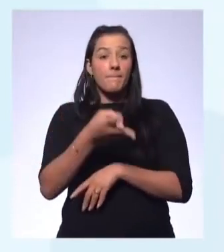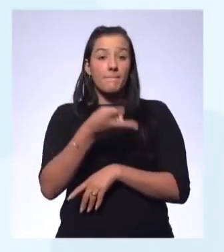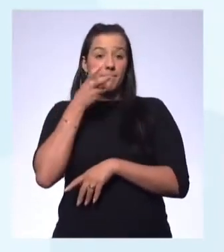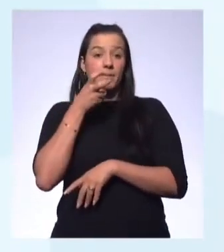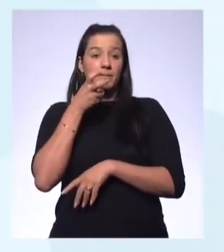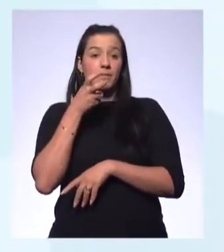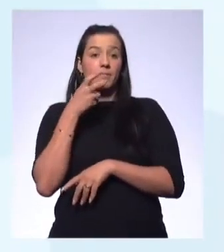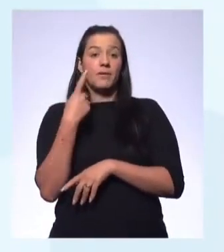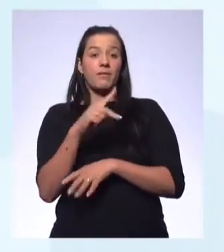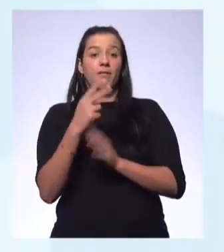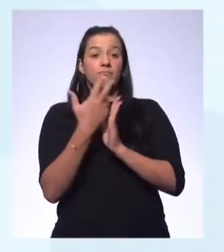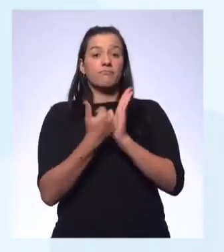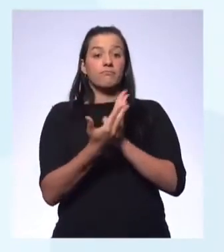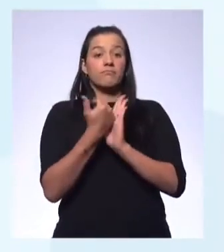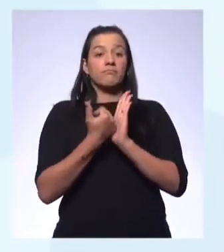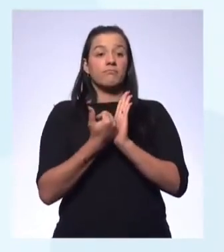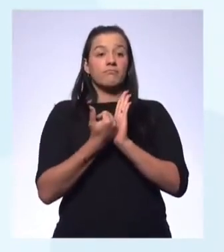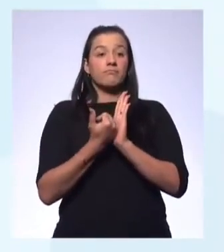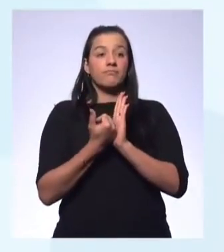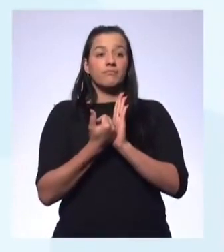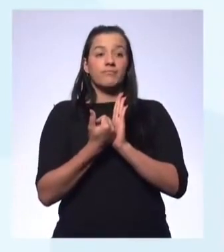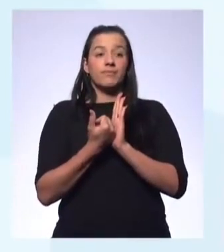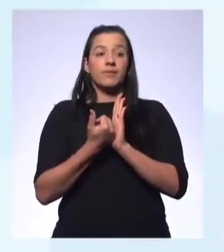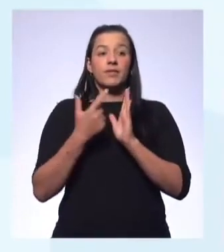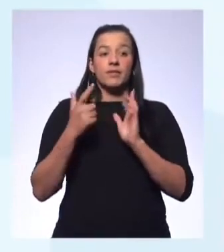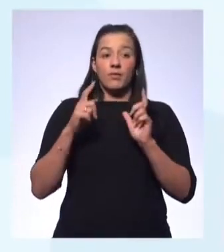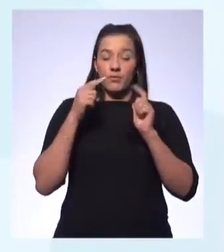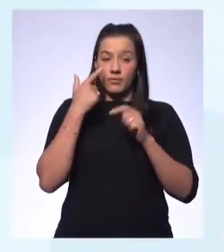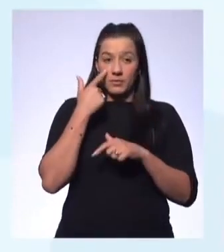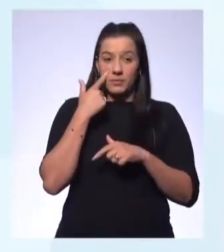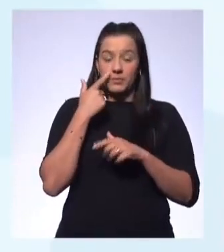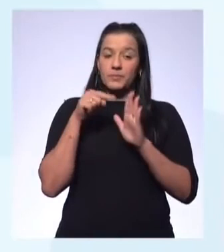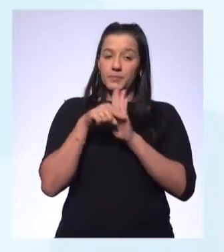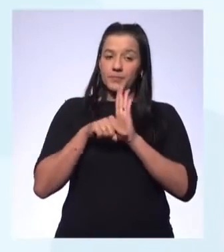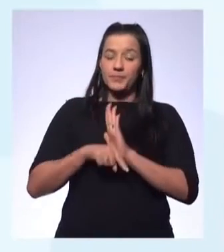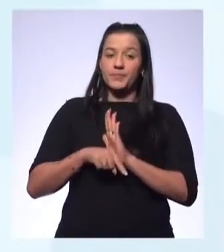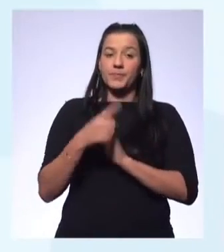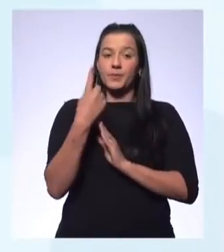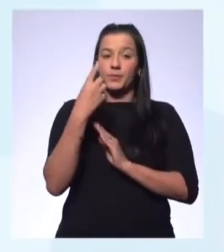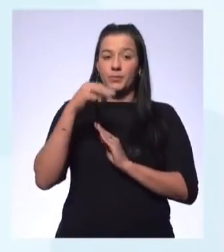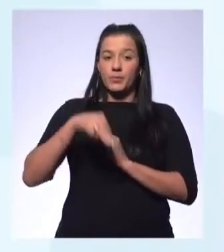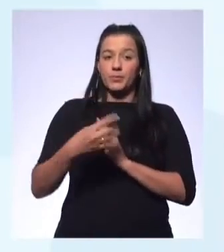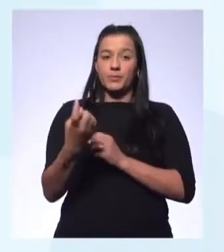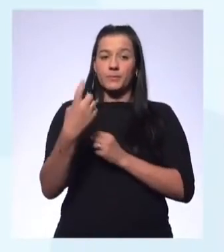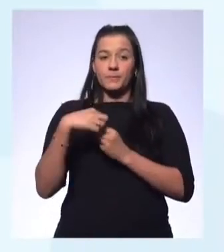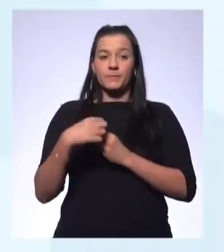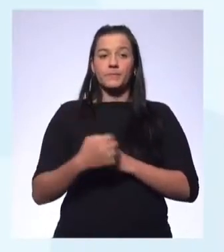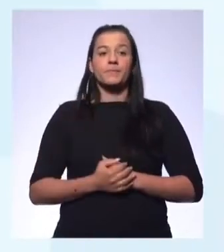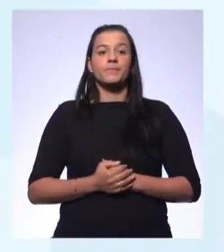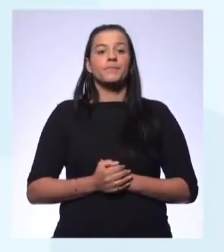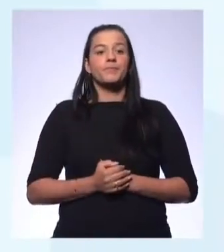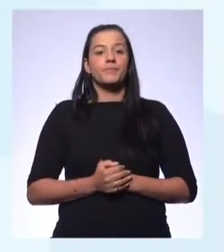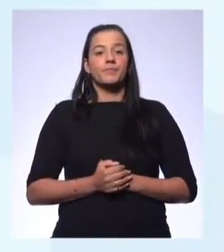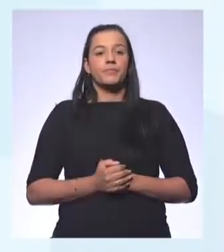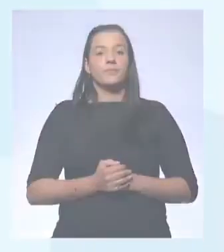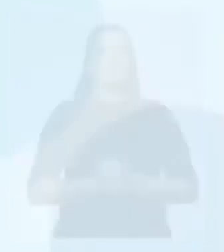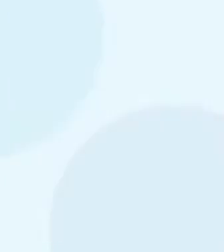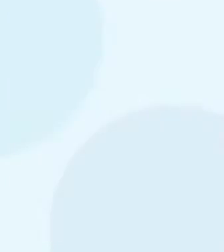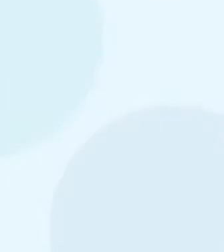imagem? Olhem para o personagem e também para o ambiente, tá? Em 1 minuto, a gente volta.